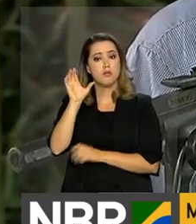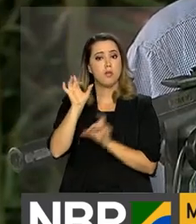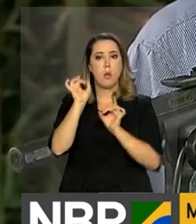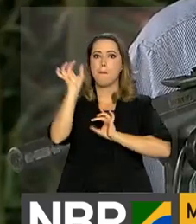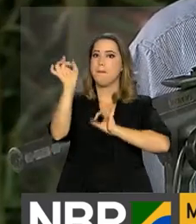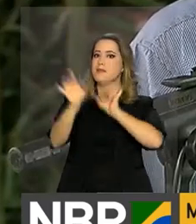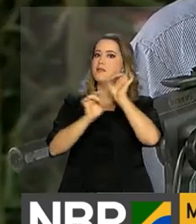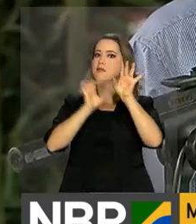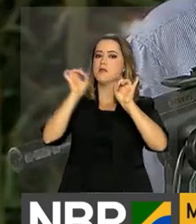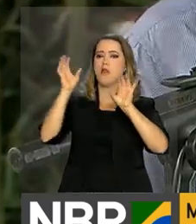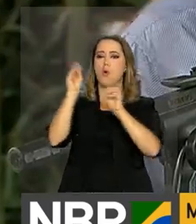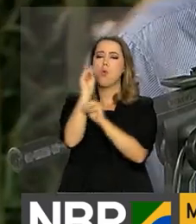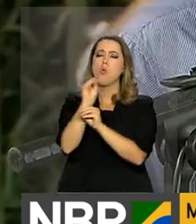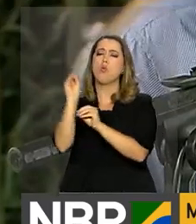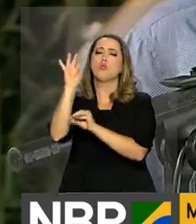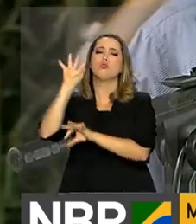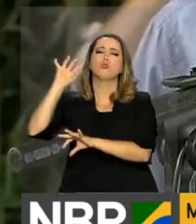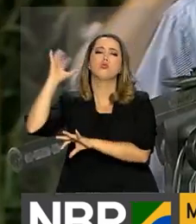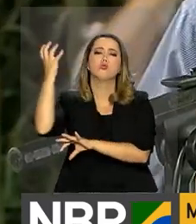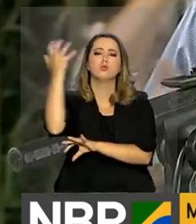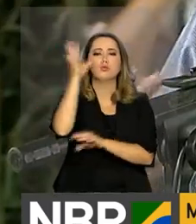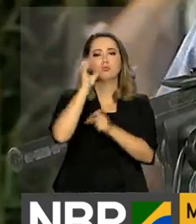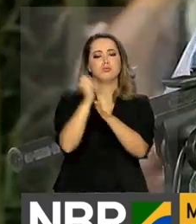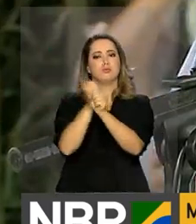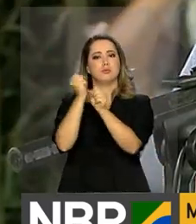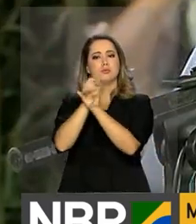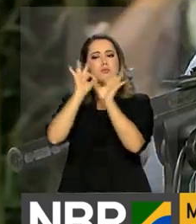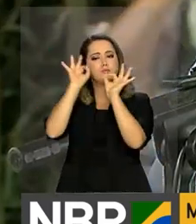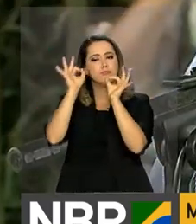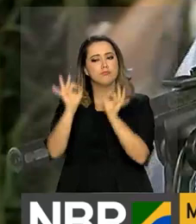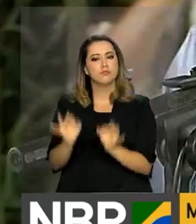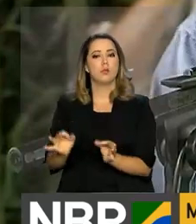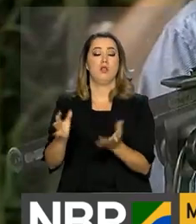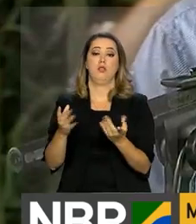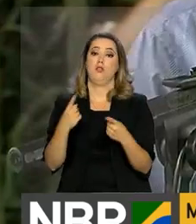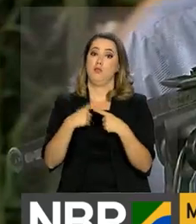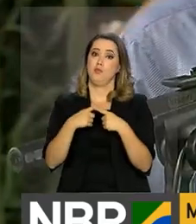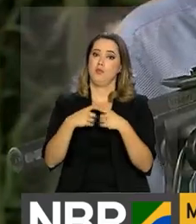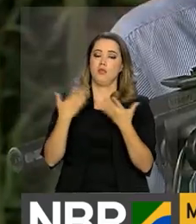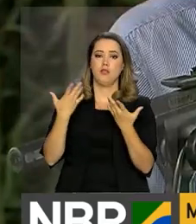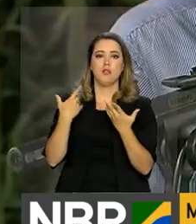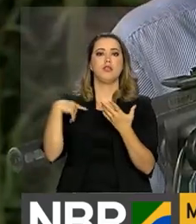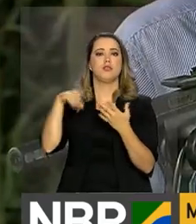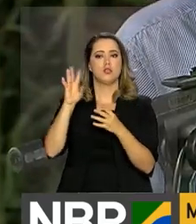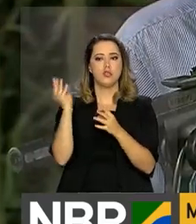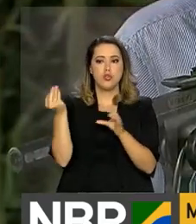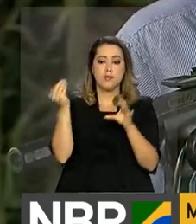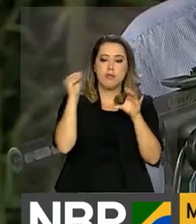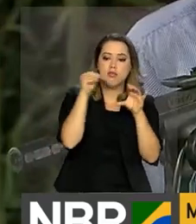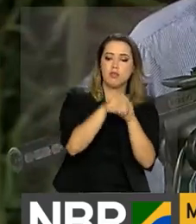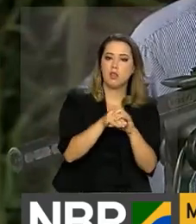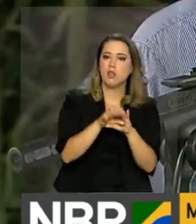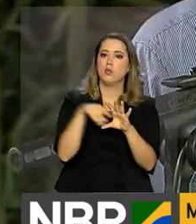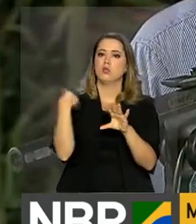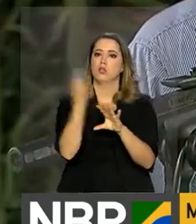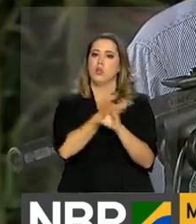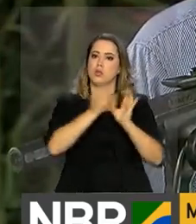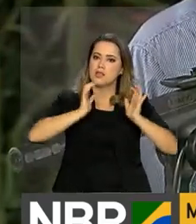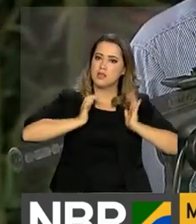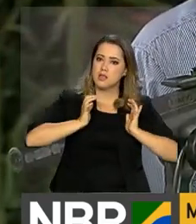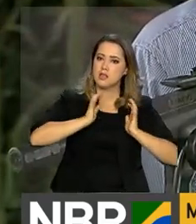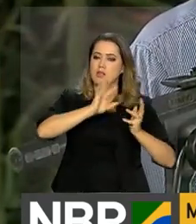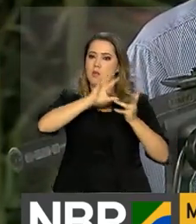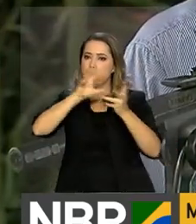obra da natureza. E não é sem razão que ele foi inscrito no Patrimônio Natural Mundial